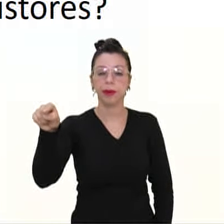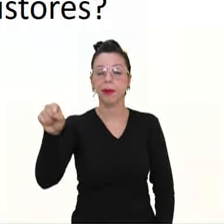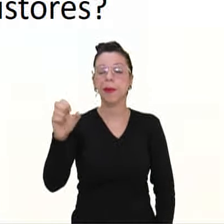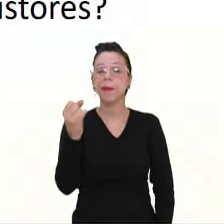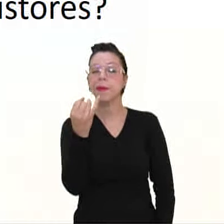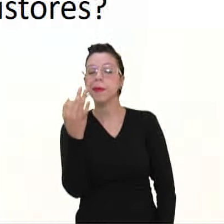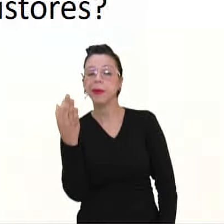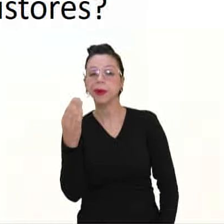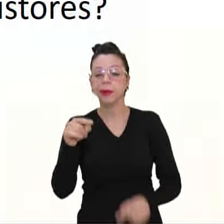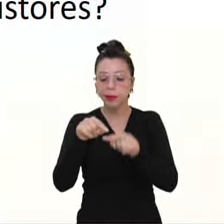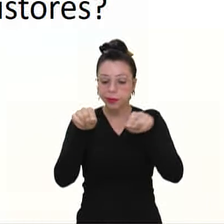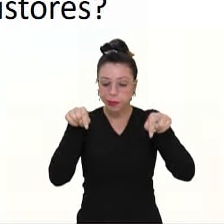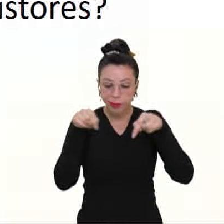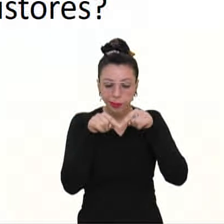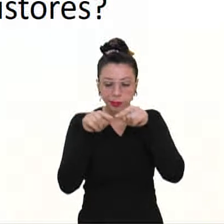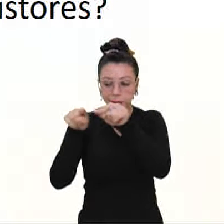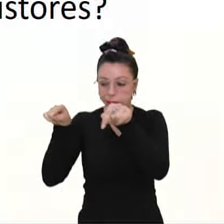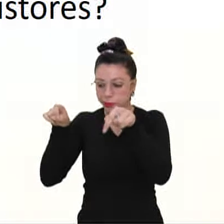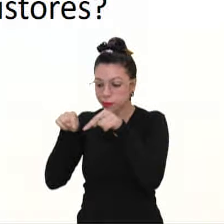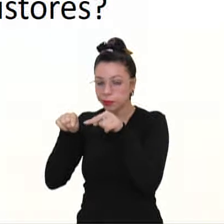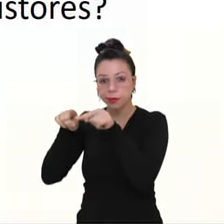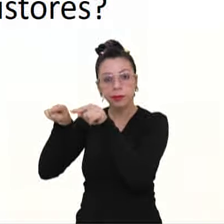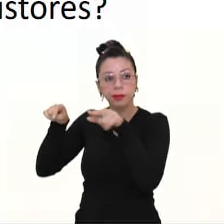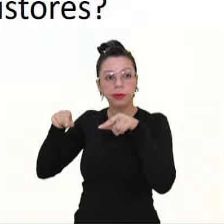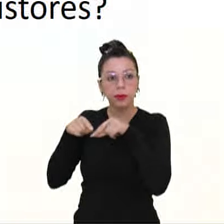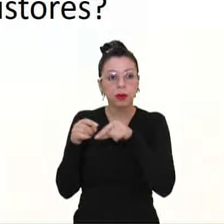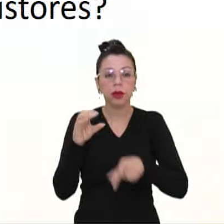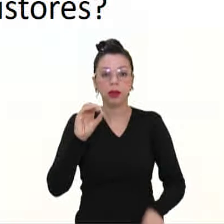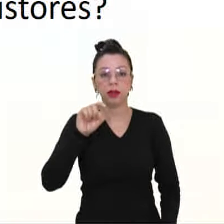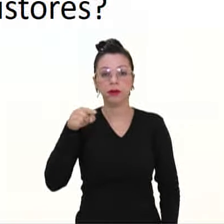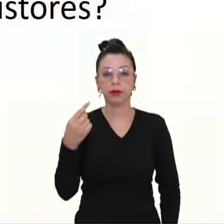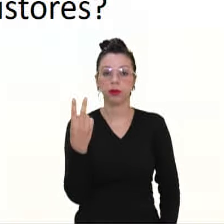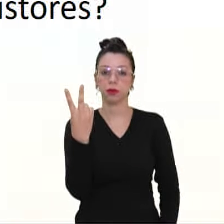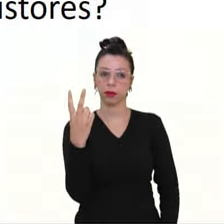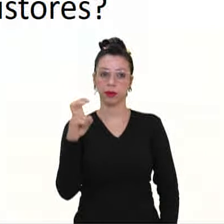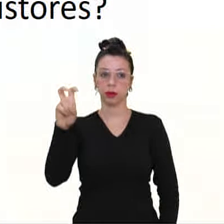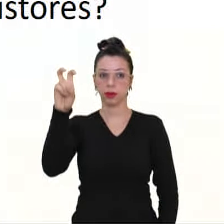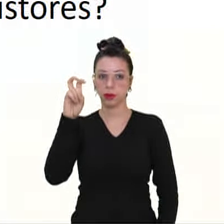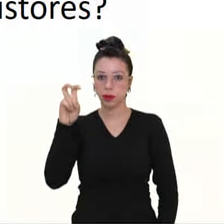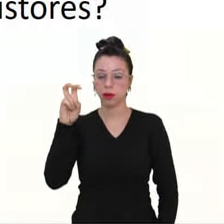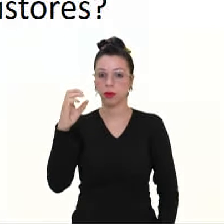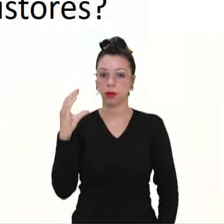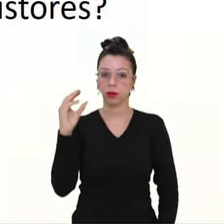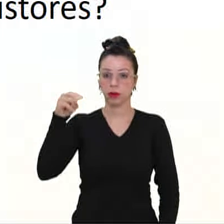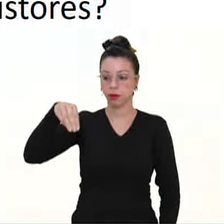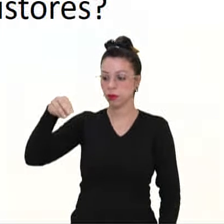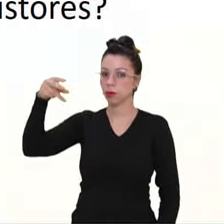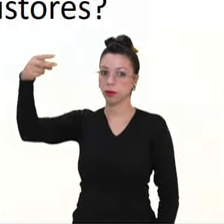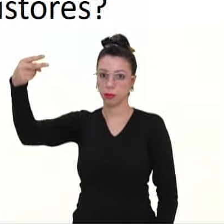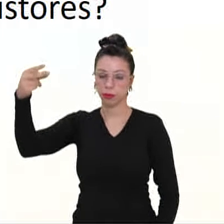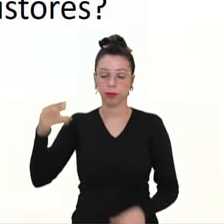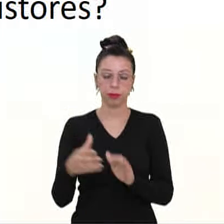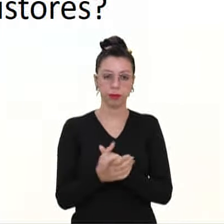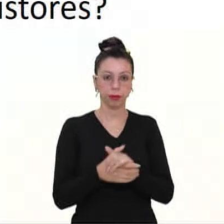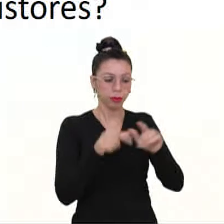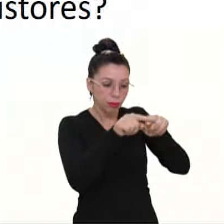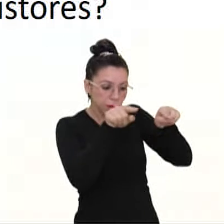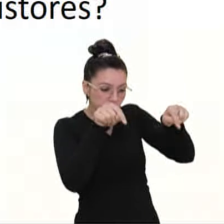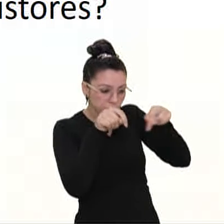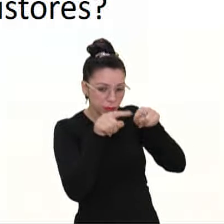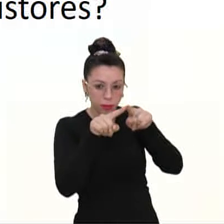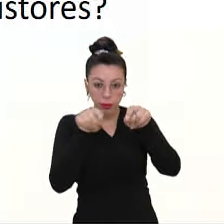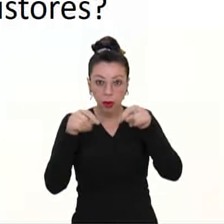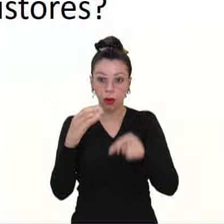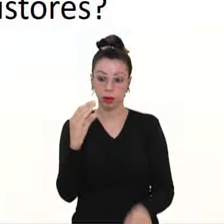0,25 centímetros quadrados de área. Legal. Desde então, o número de transistores por centímetro quadrado, ó,